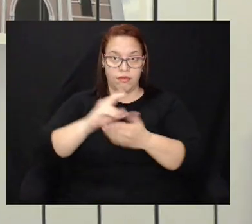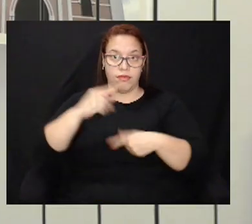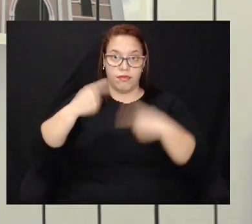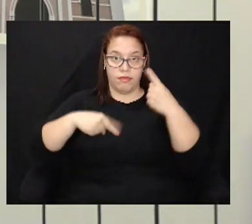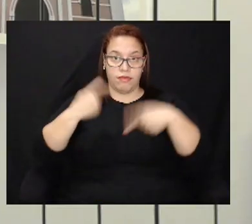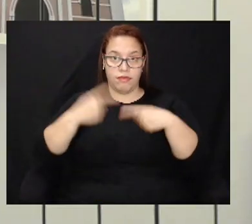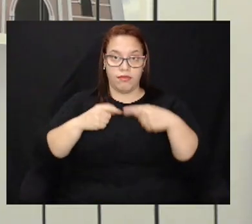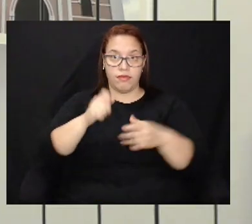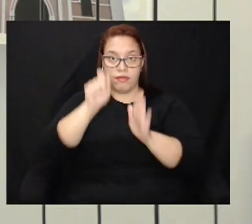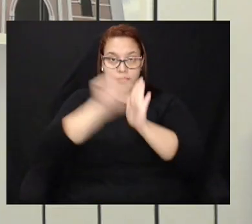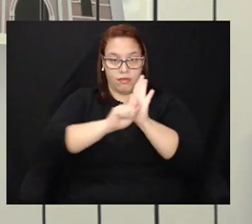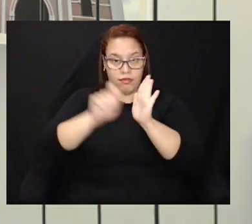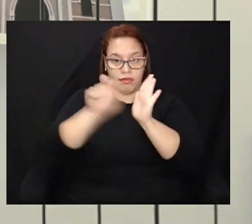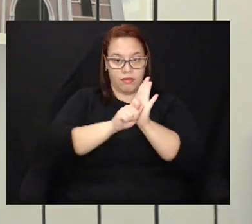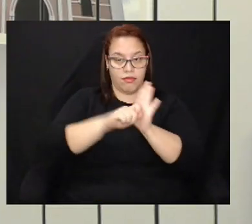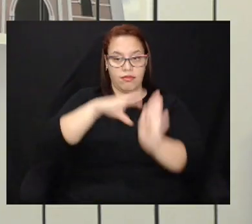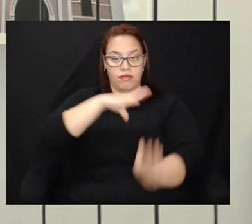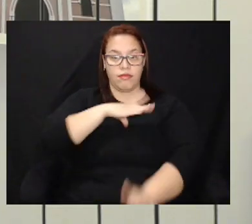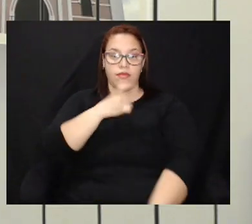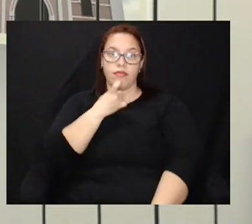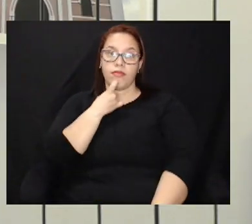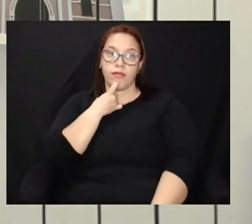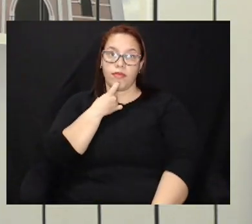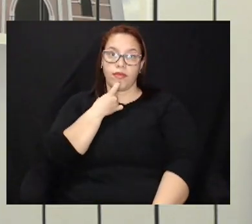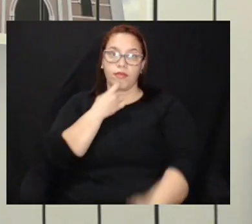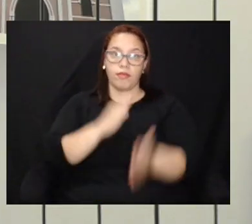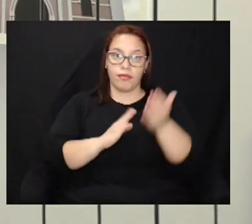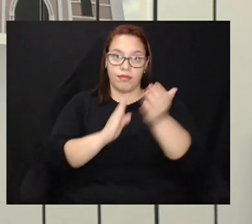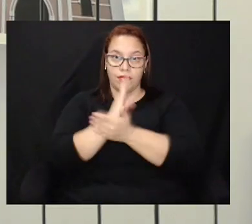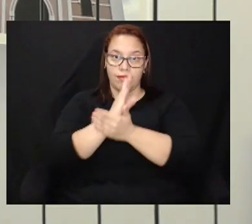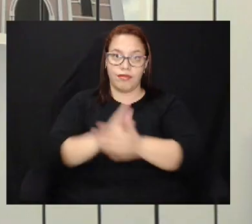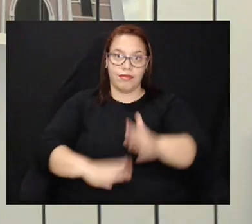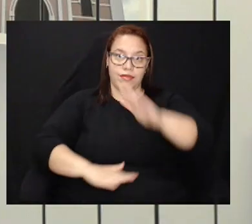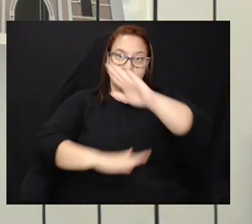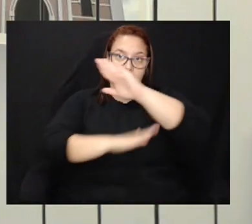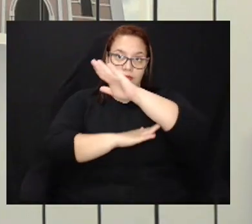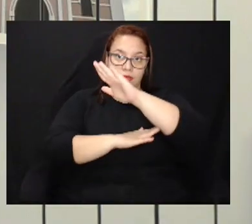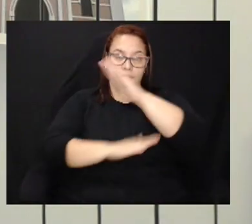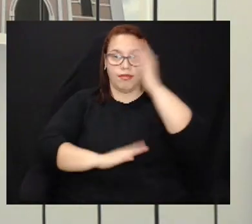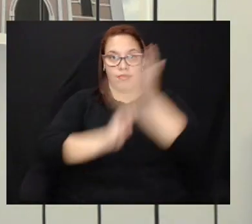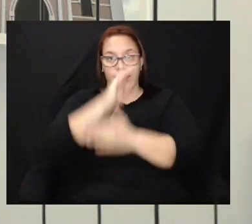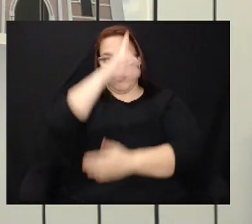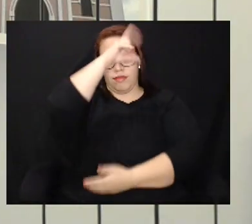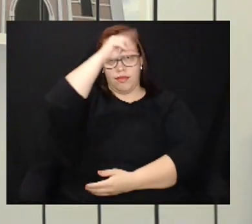Drogas aqui na cidade de Campinas, foi aprovado na Câmara, sancionado pelo